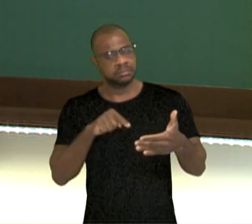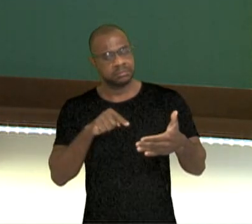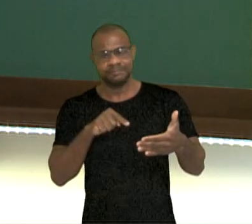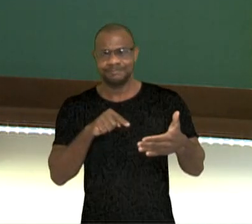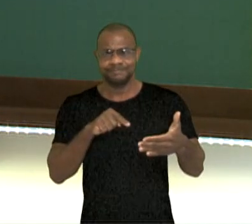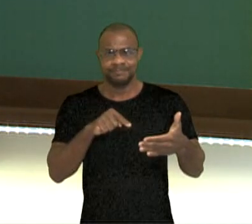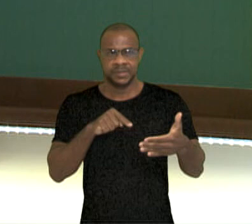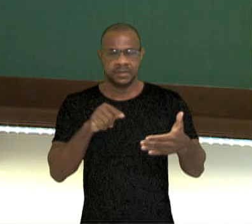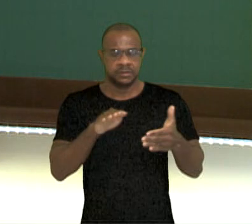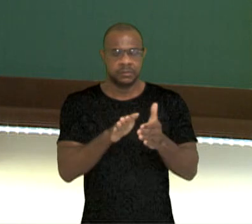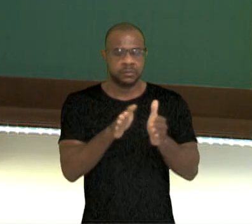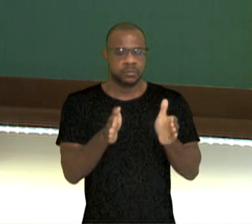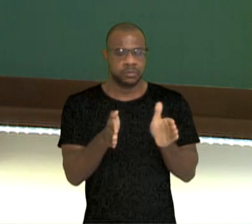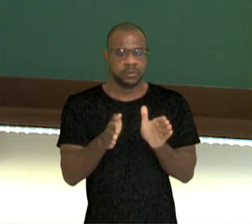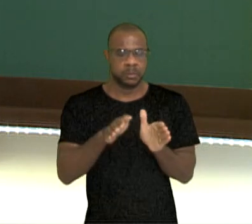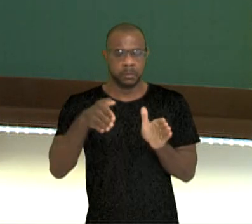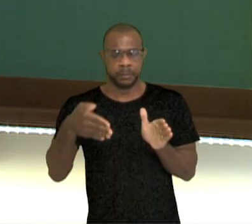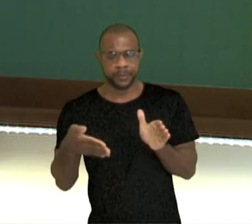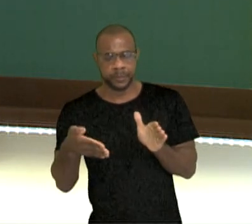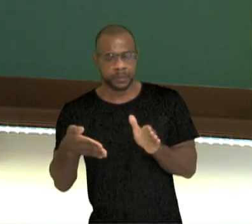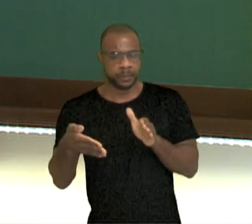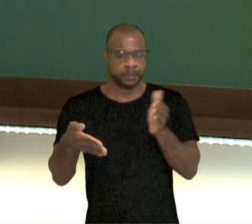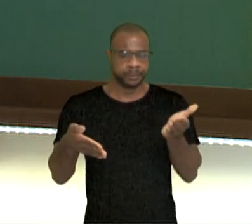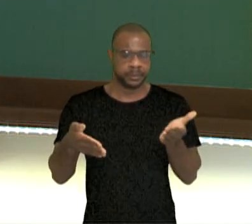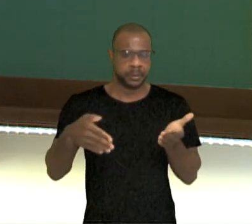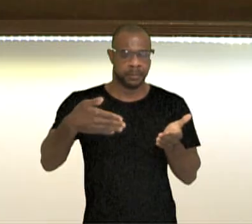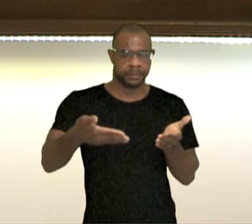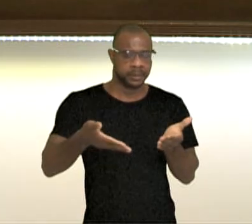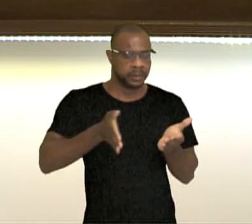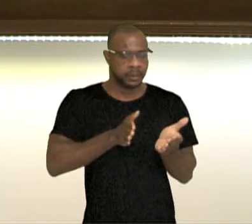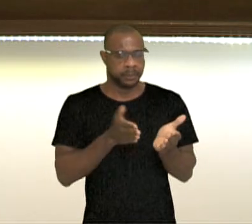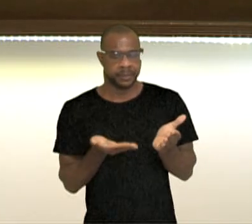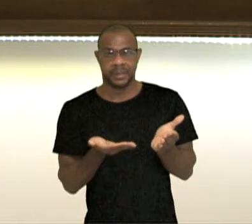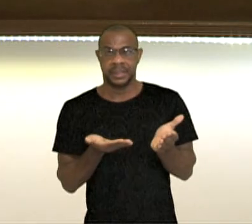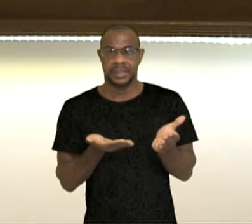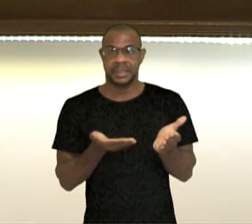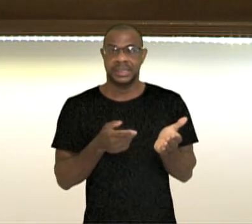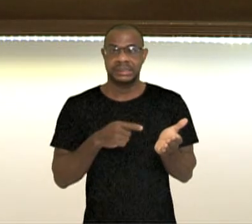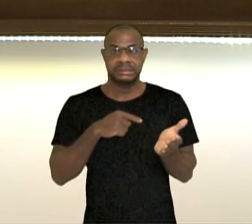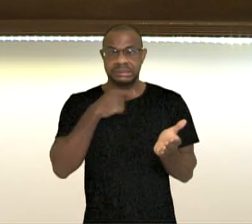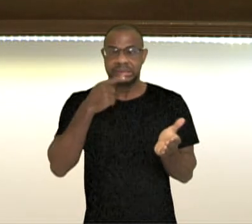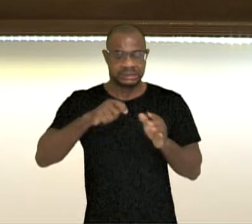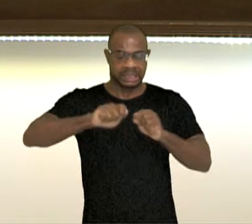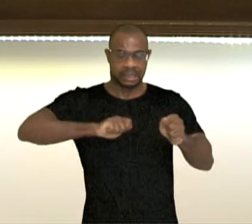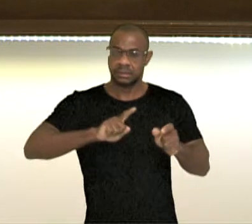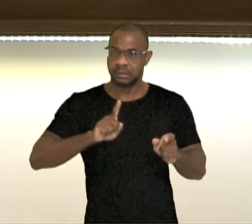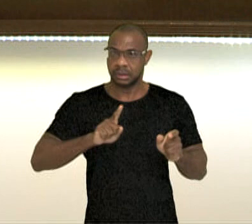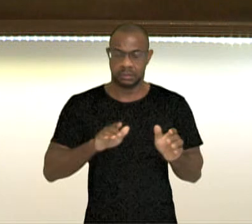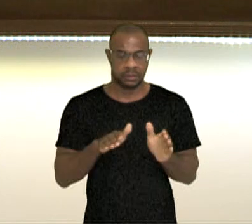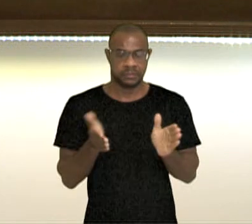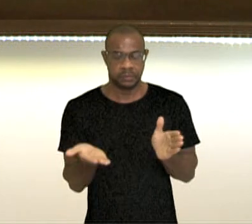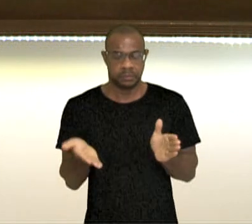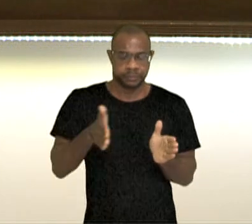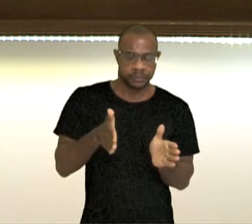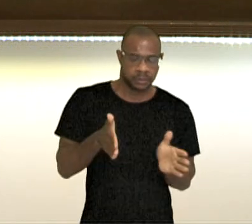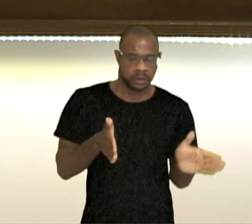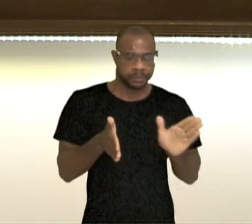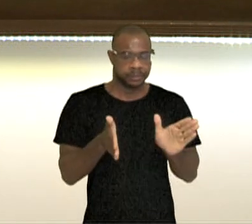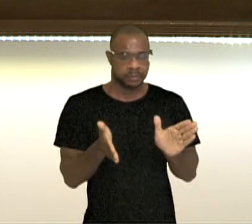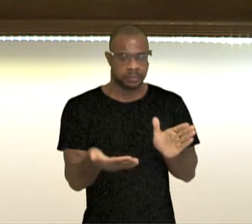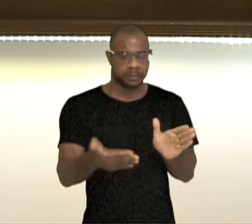não estragar, de tal forma que quando você remontar, ela volta a ser a mesma caixa. Seria